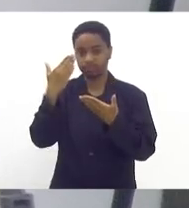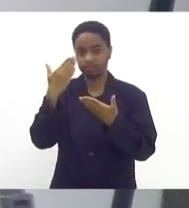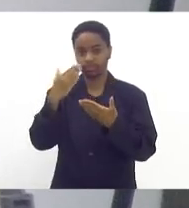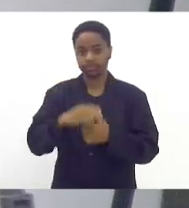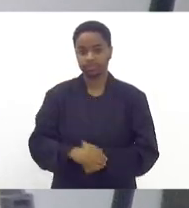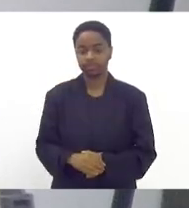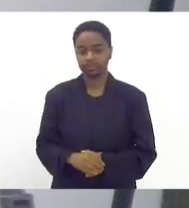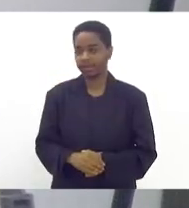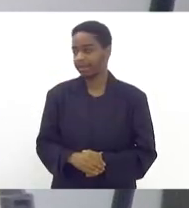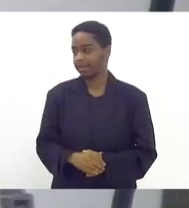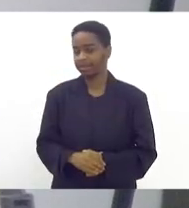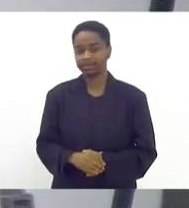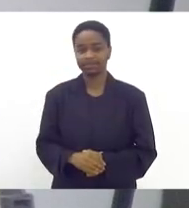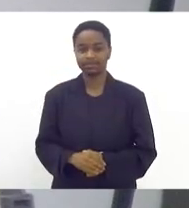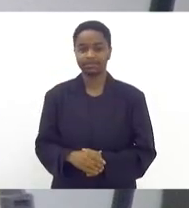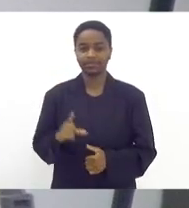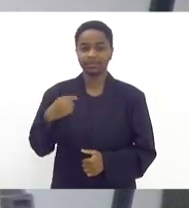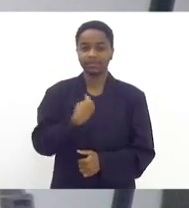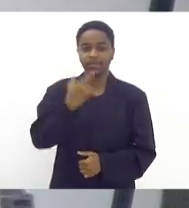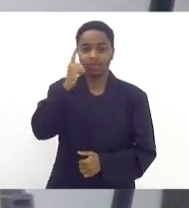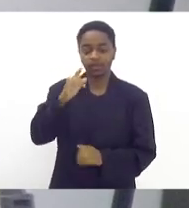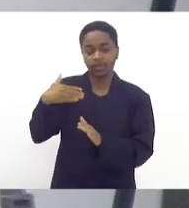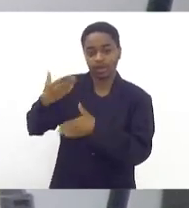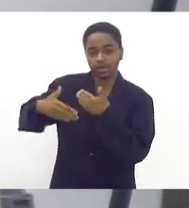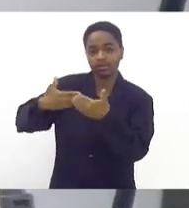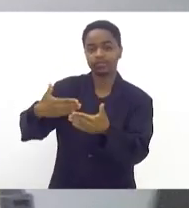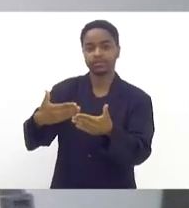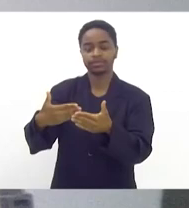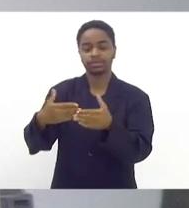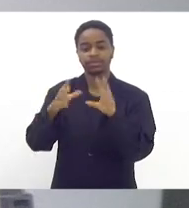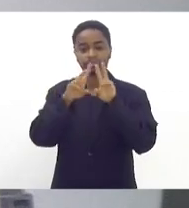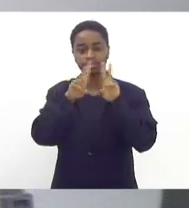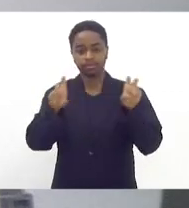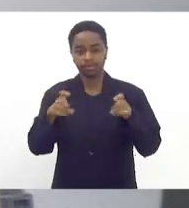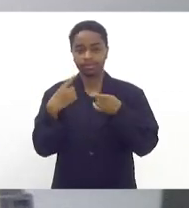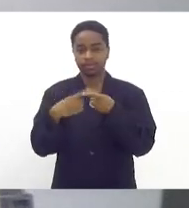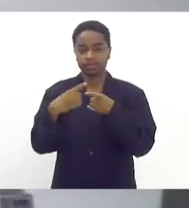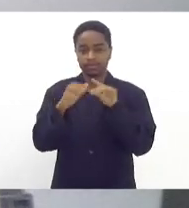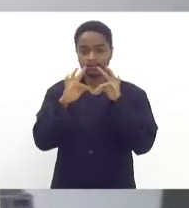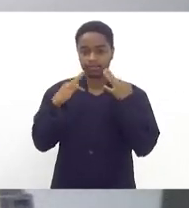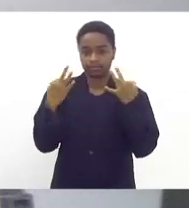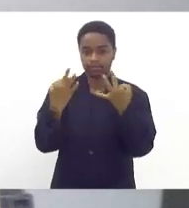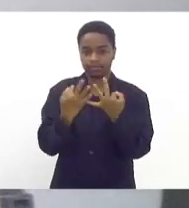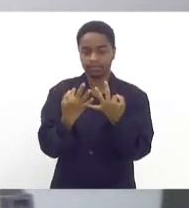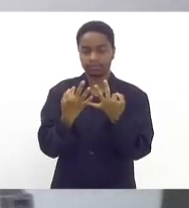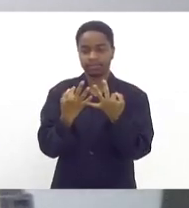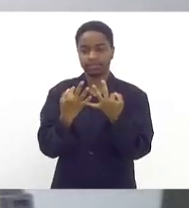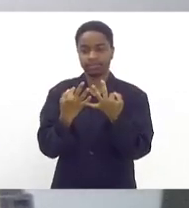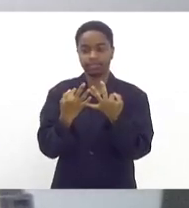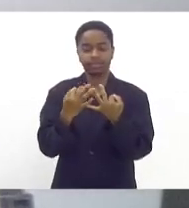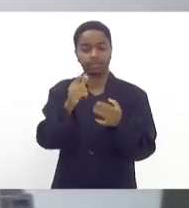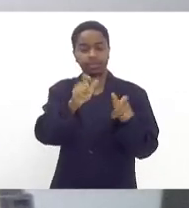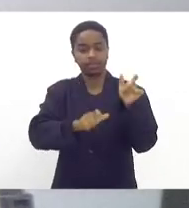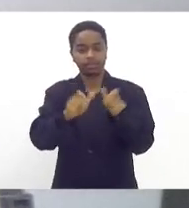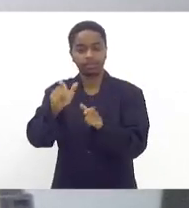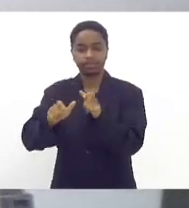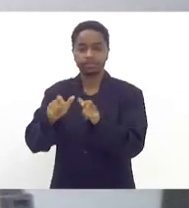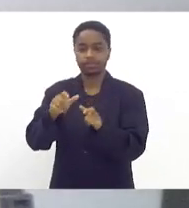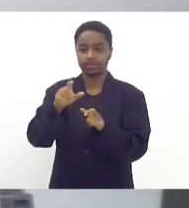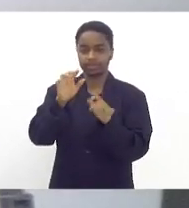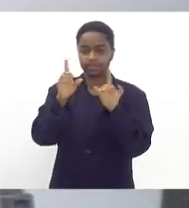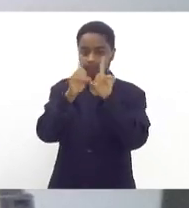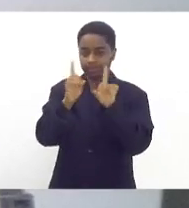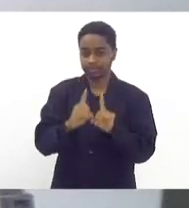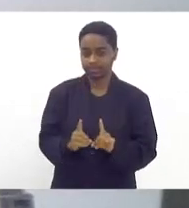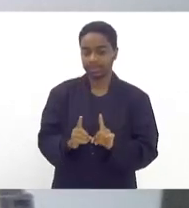pública que a gente consiga avançar muito nesse tema é o que as fam milhares da pessoa com deficiência esperam de nós